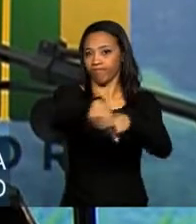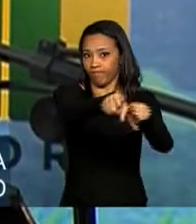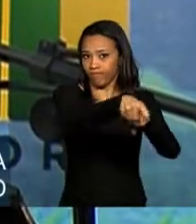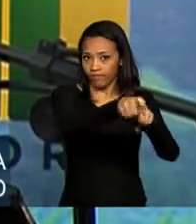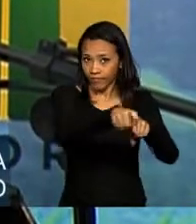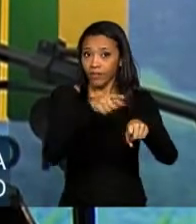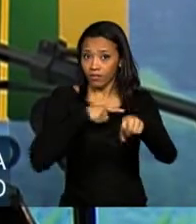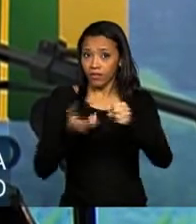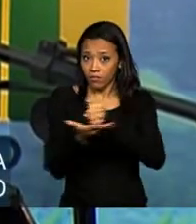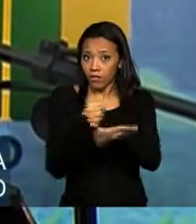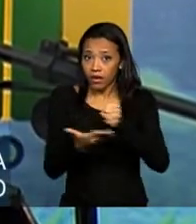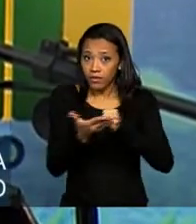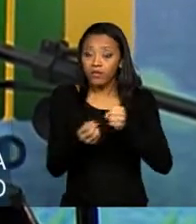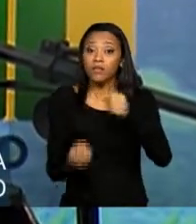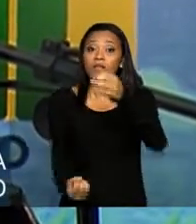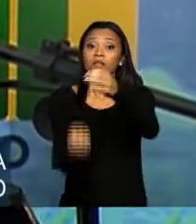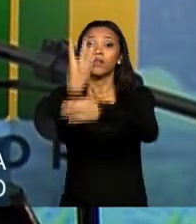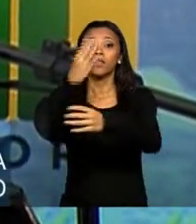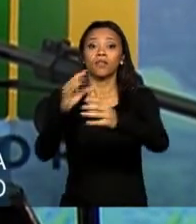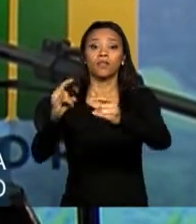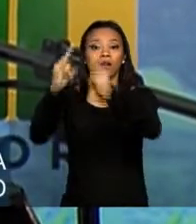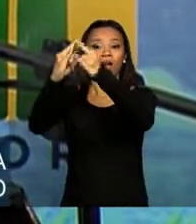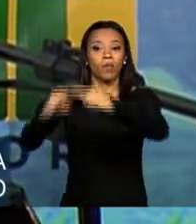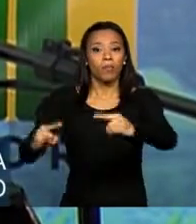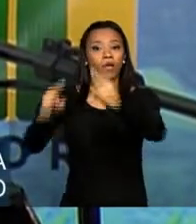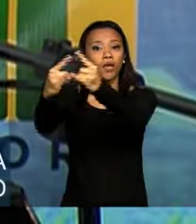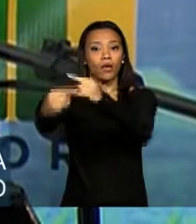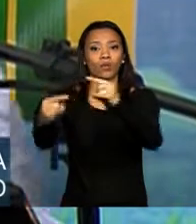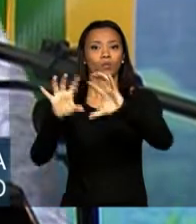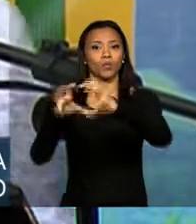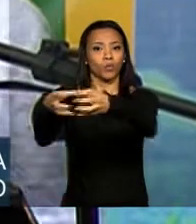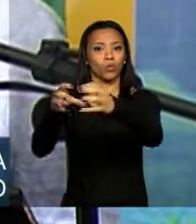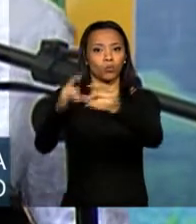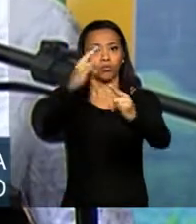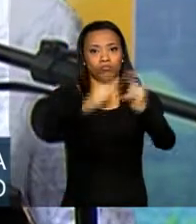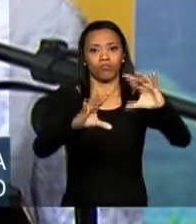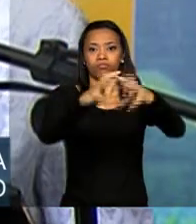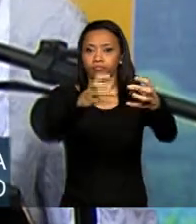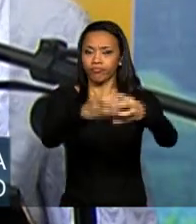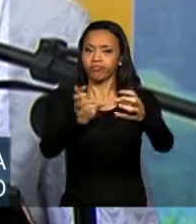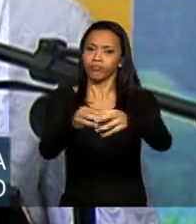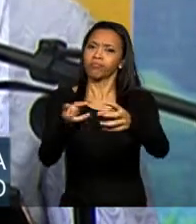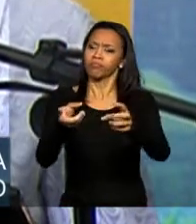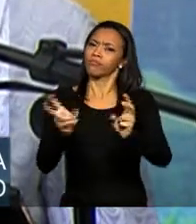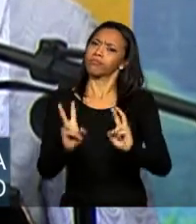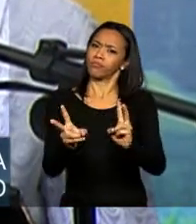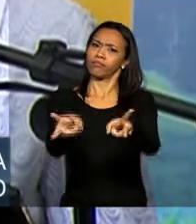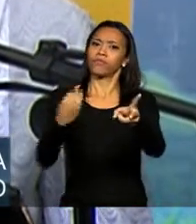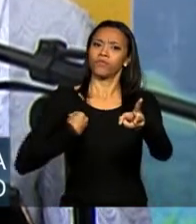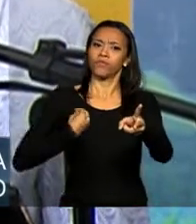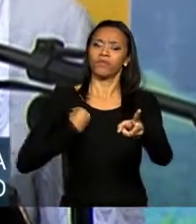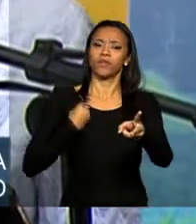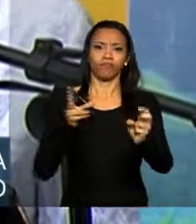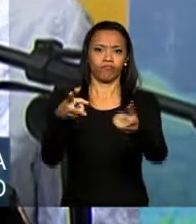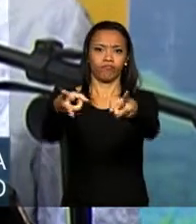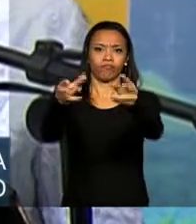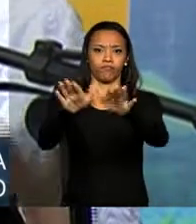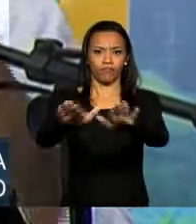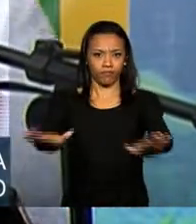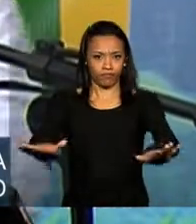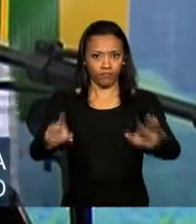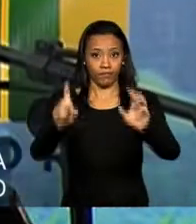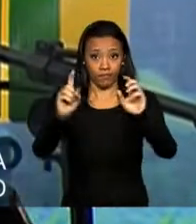e crie assentamentos sustentáveis em que as pessoas vivam com condições de dignidade